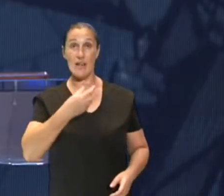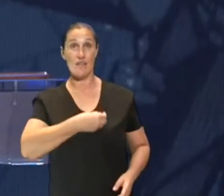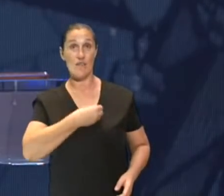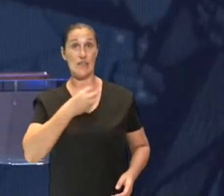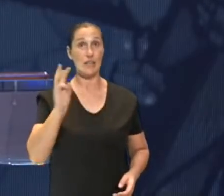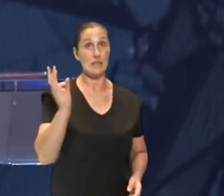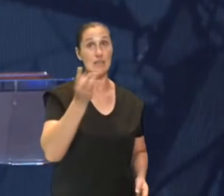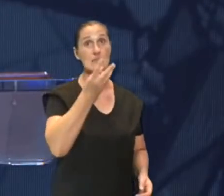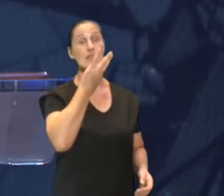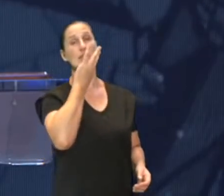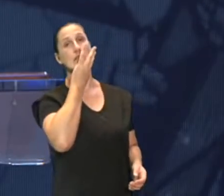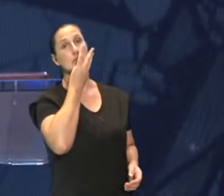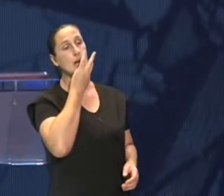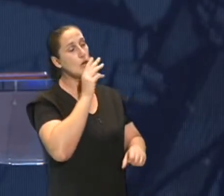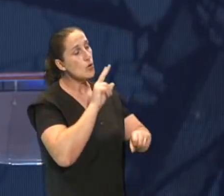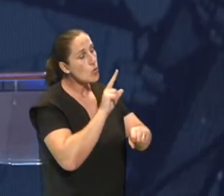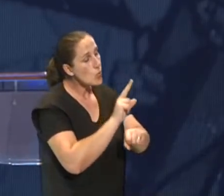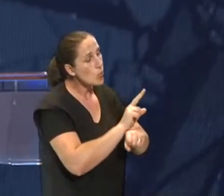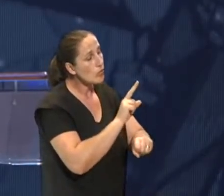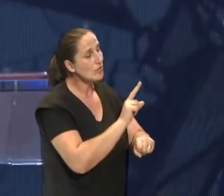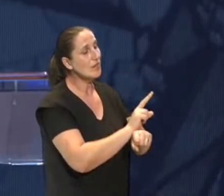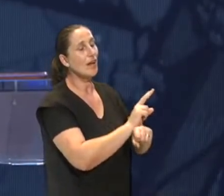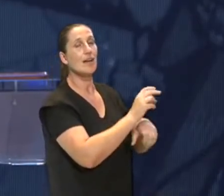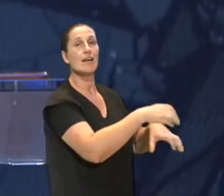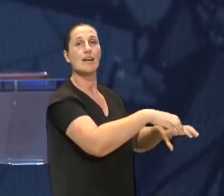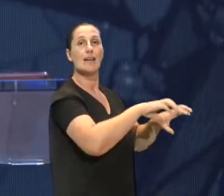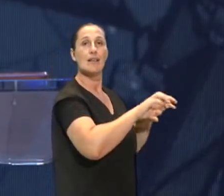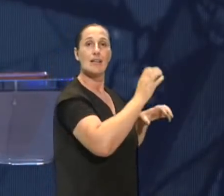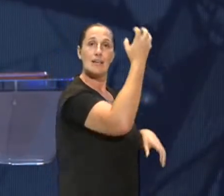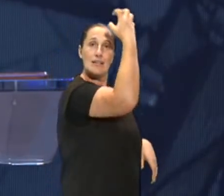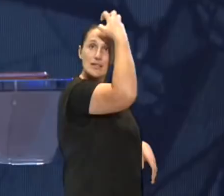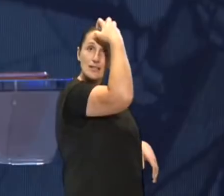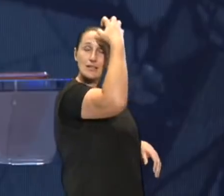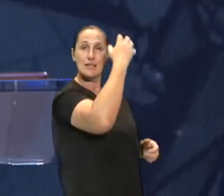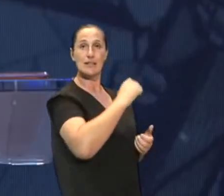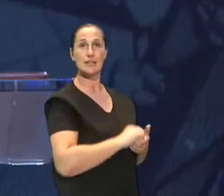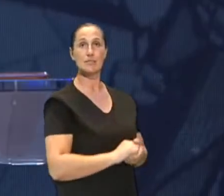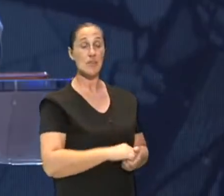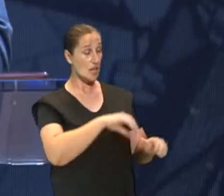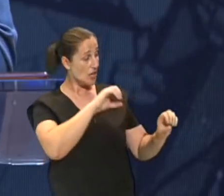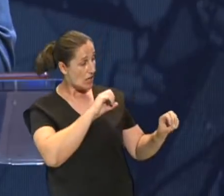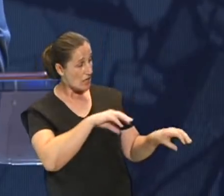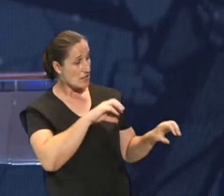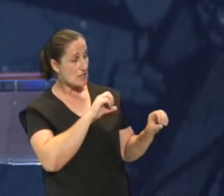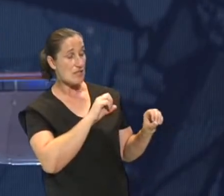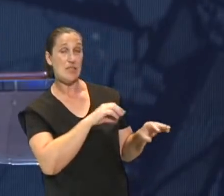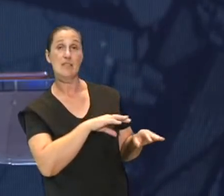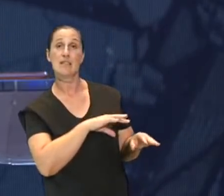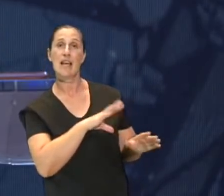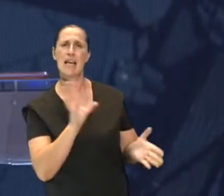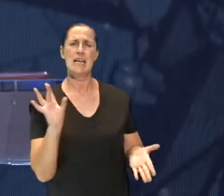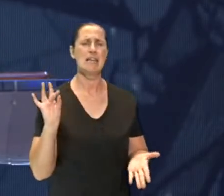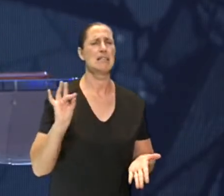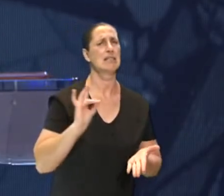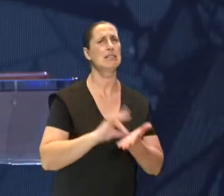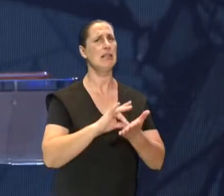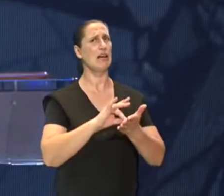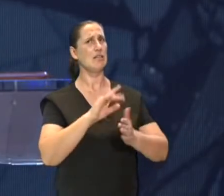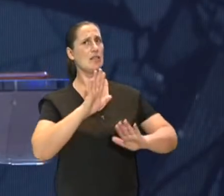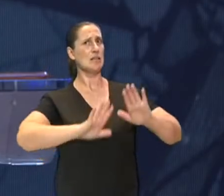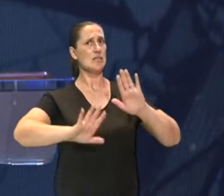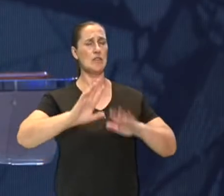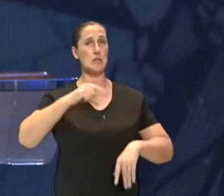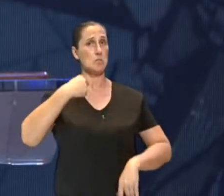o coração de Ezequias e para ensinar uma verdade universal que às vezes a gente não